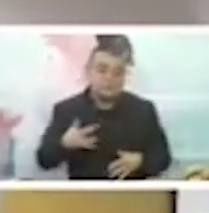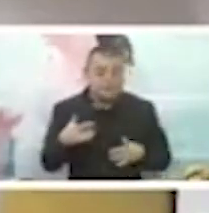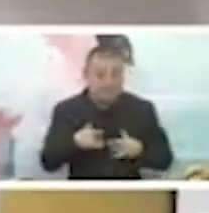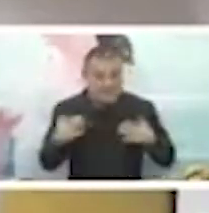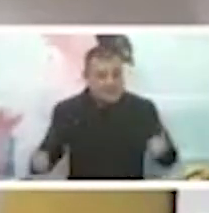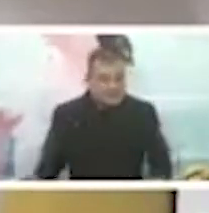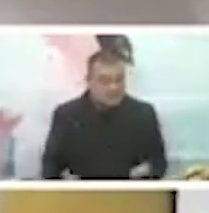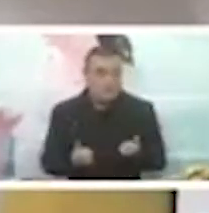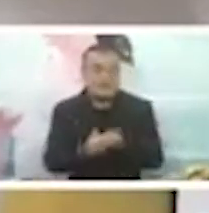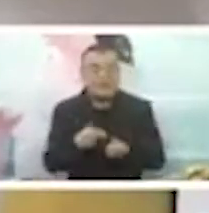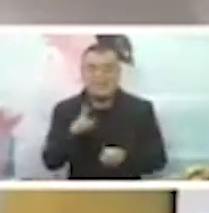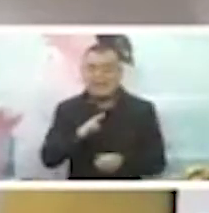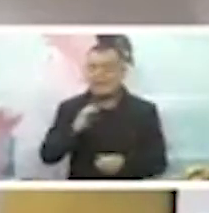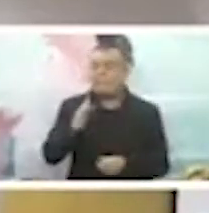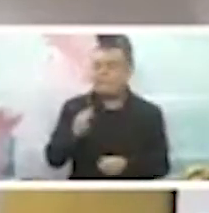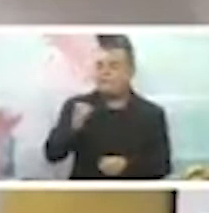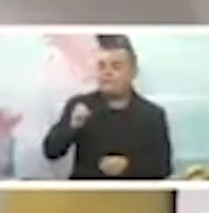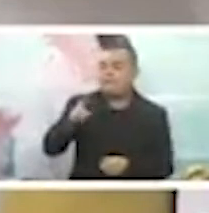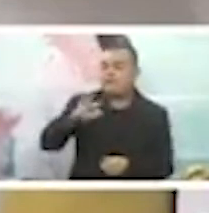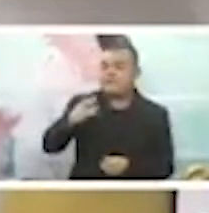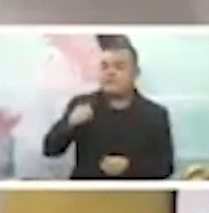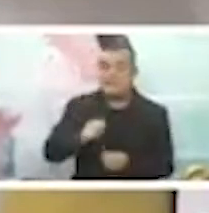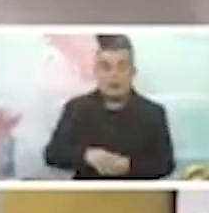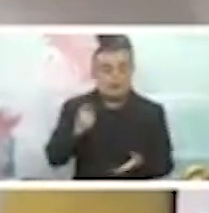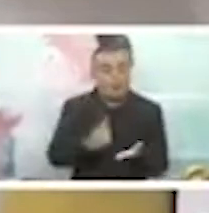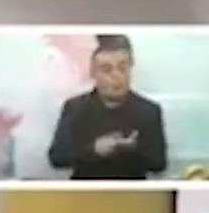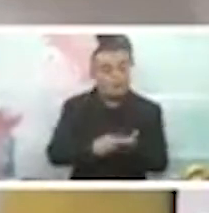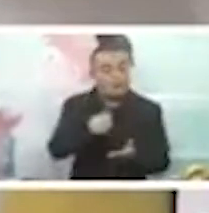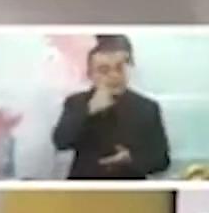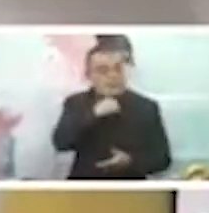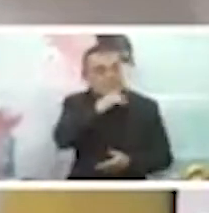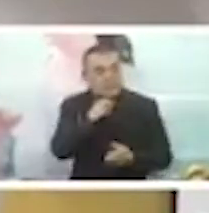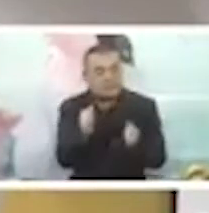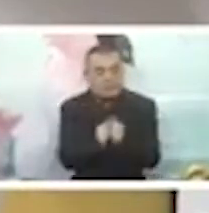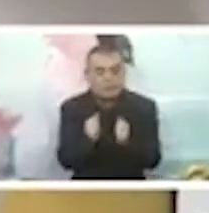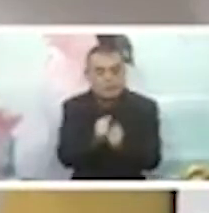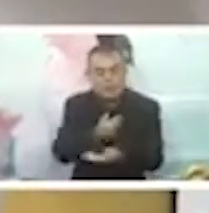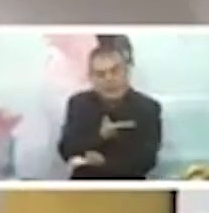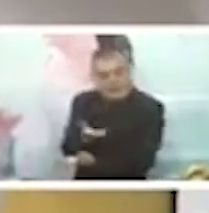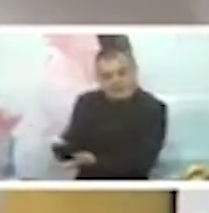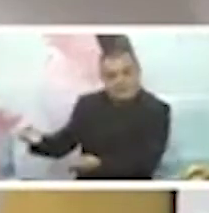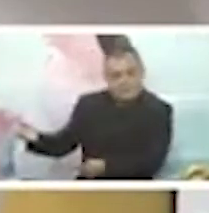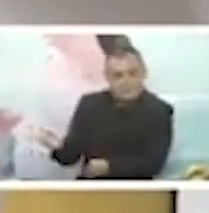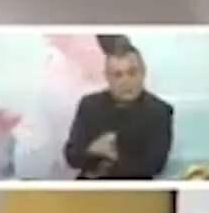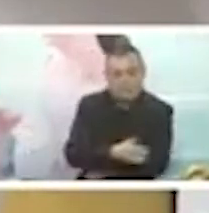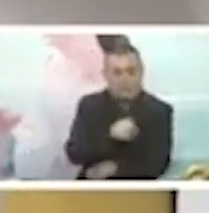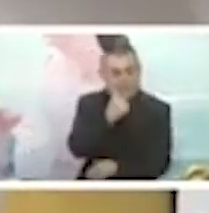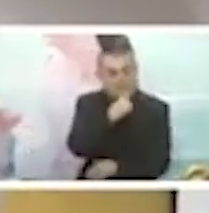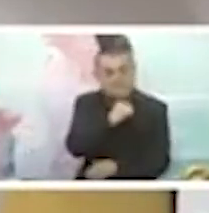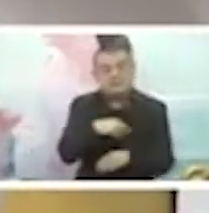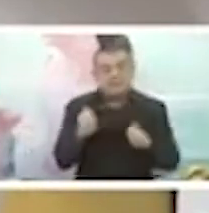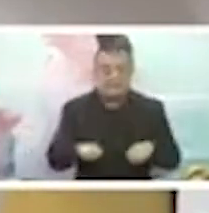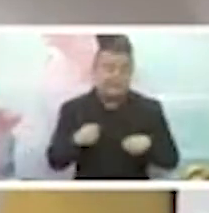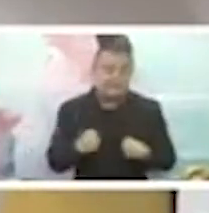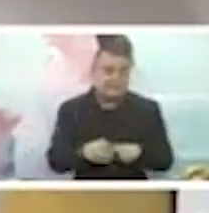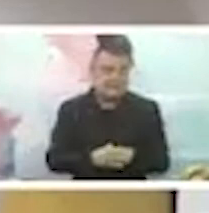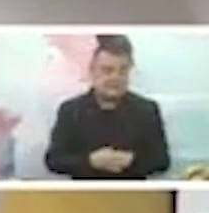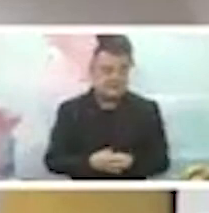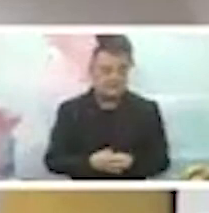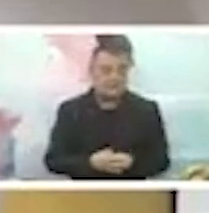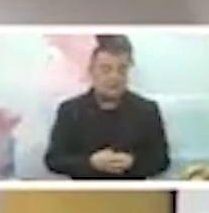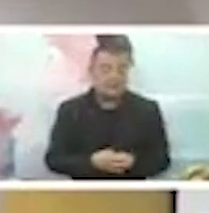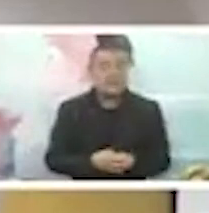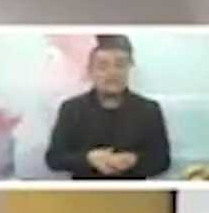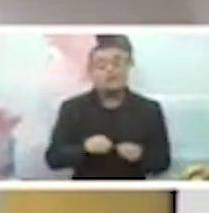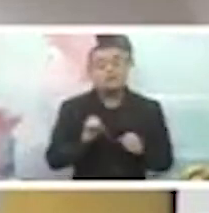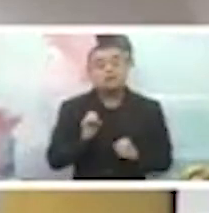reforçar esse compromisso das mães com essas novas mães também tão necessitadas. Apenas